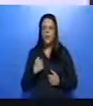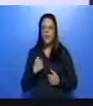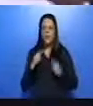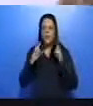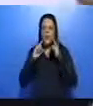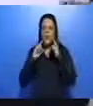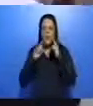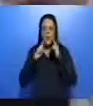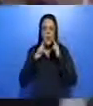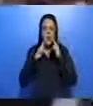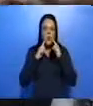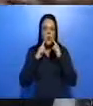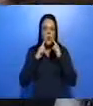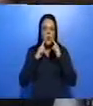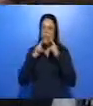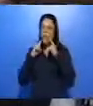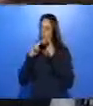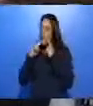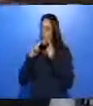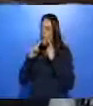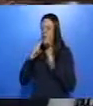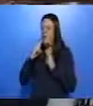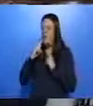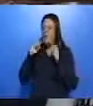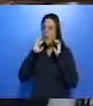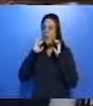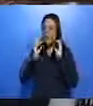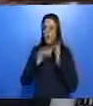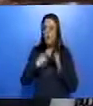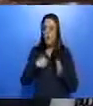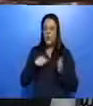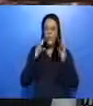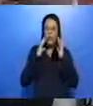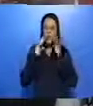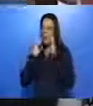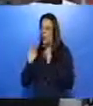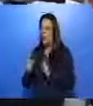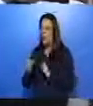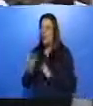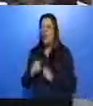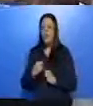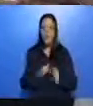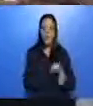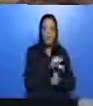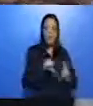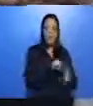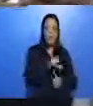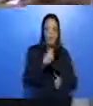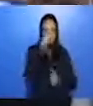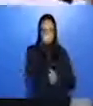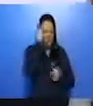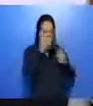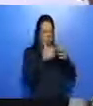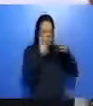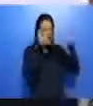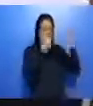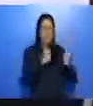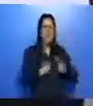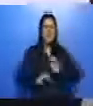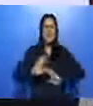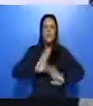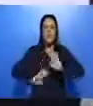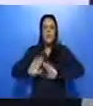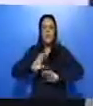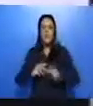estado. Andei 5 quilômetros, ação. Andei meio triste, estado. Lembram quando eu coloquei para